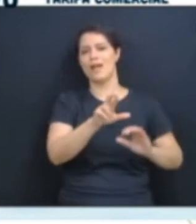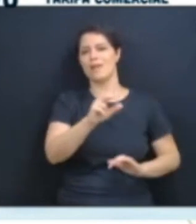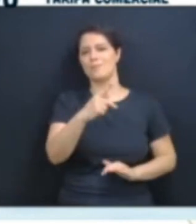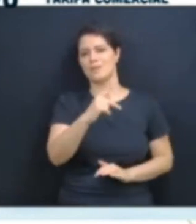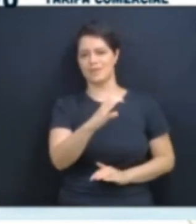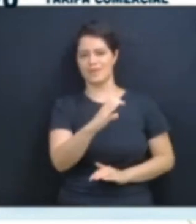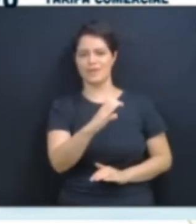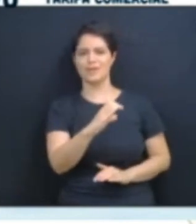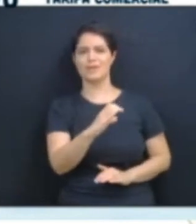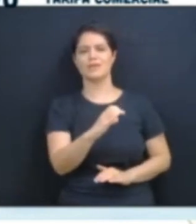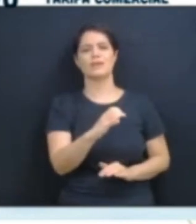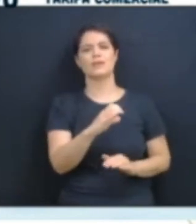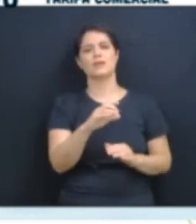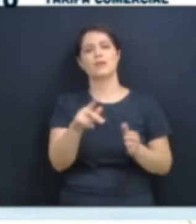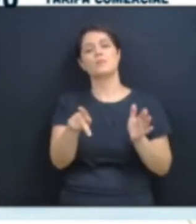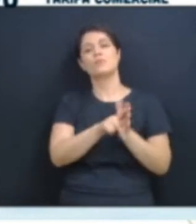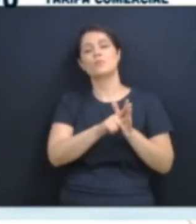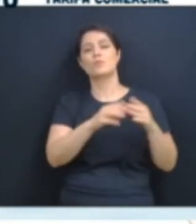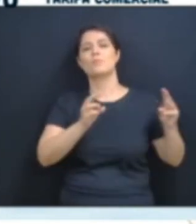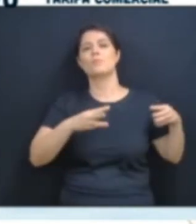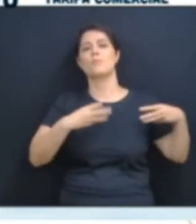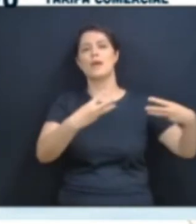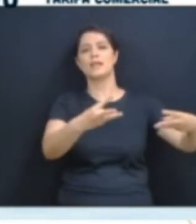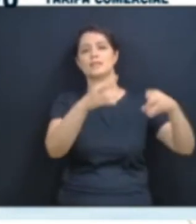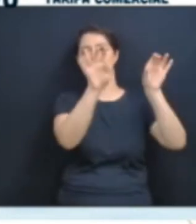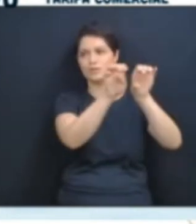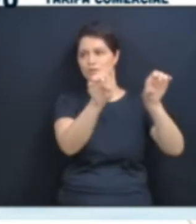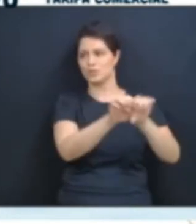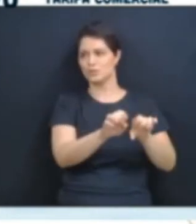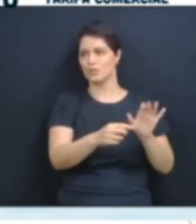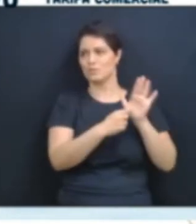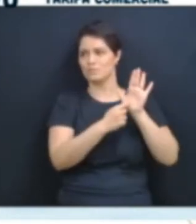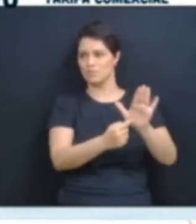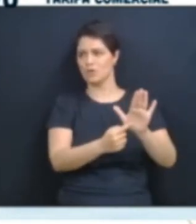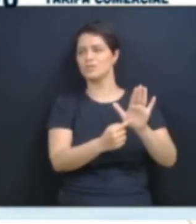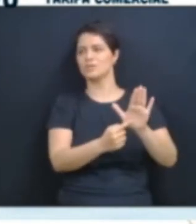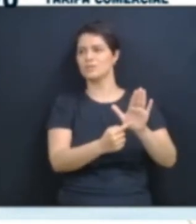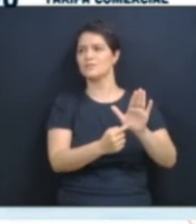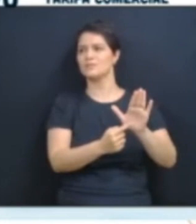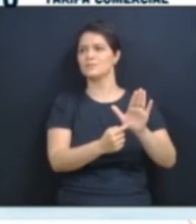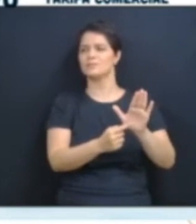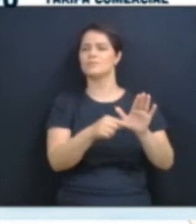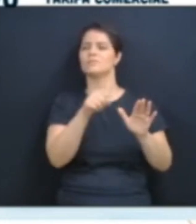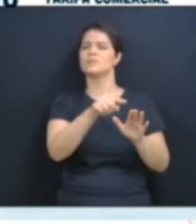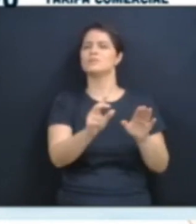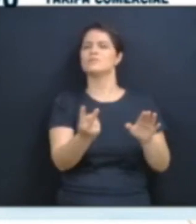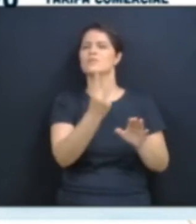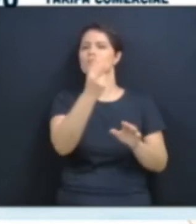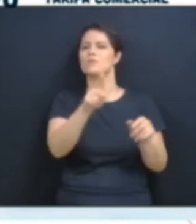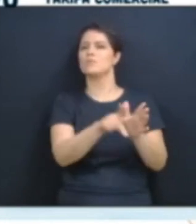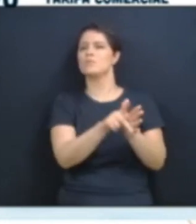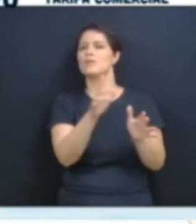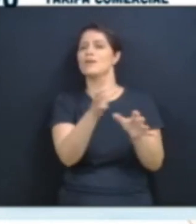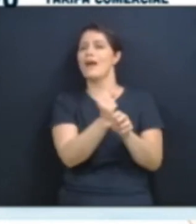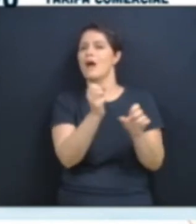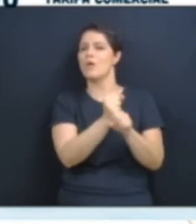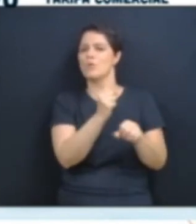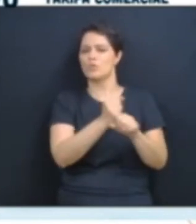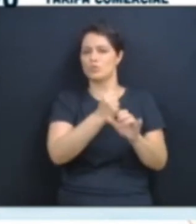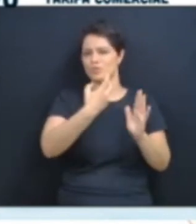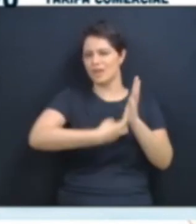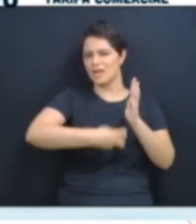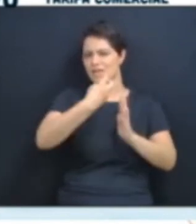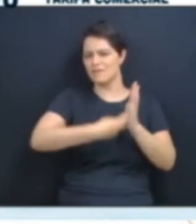obtido através do Ministério da Infraestrutura. O valor usado para cálculo da tarifa, no fim dos contratos de R$